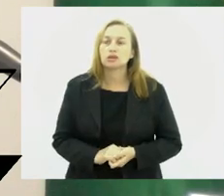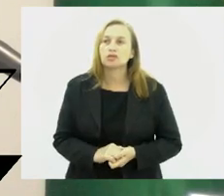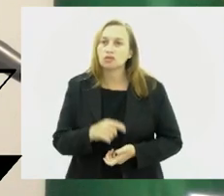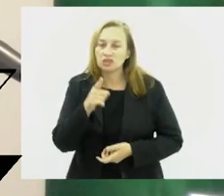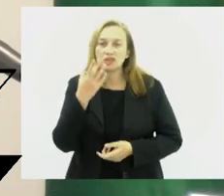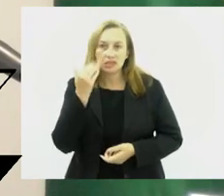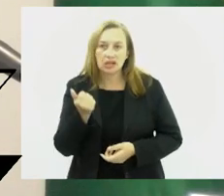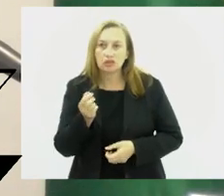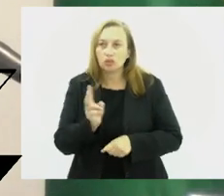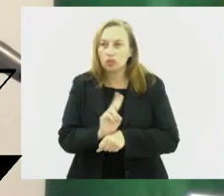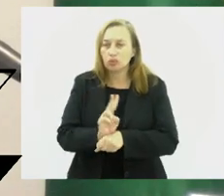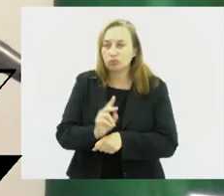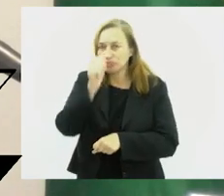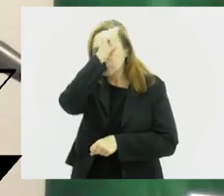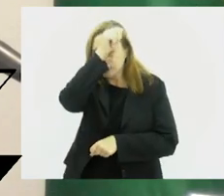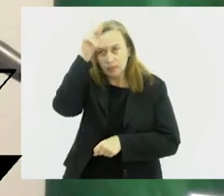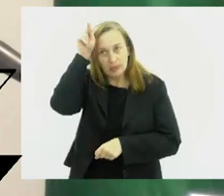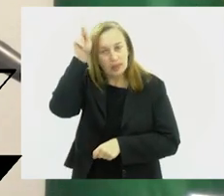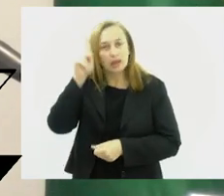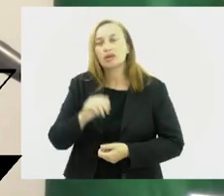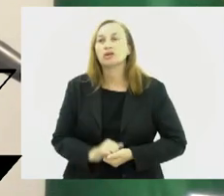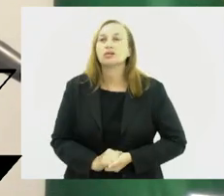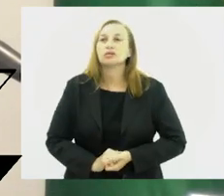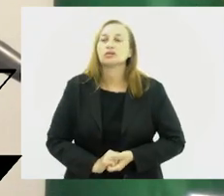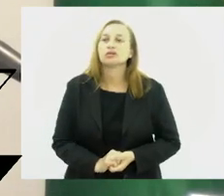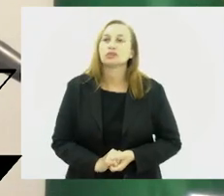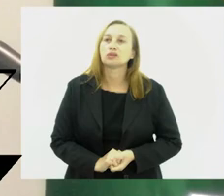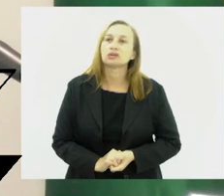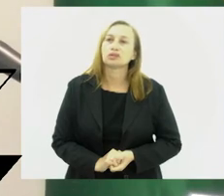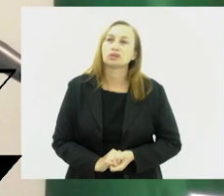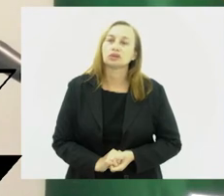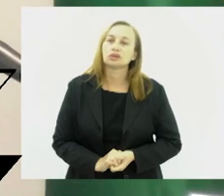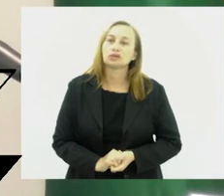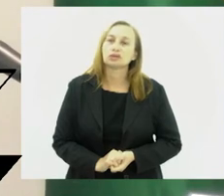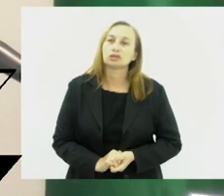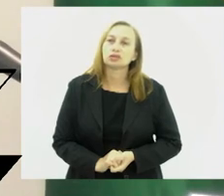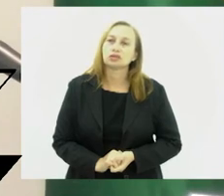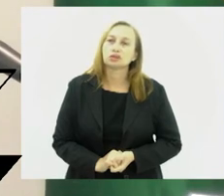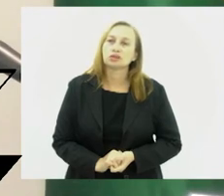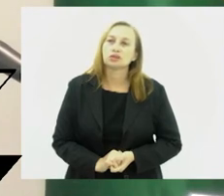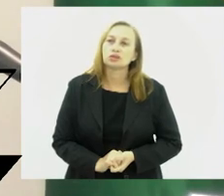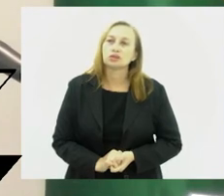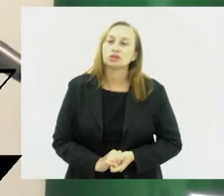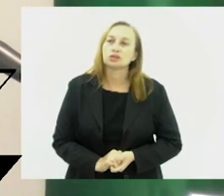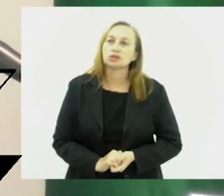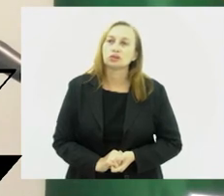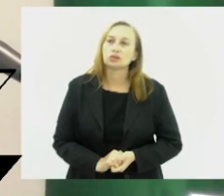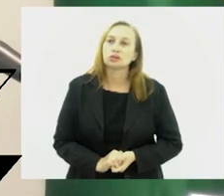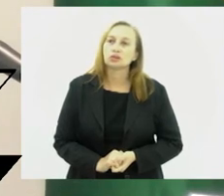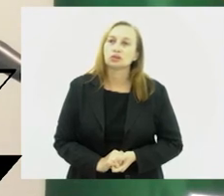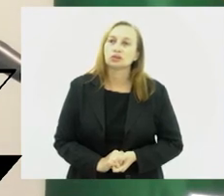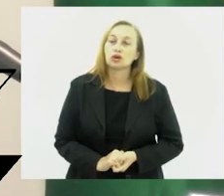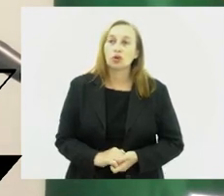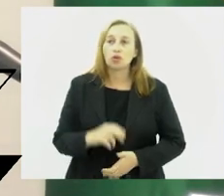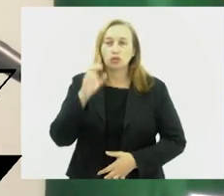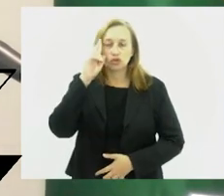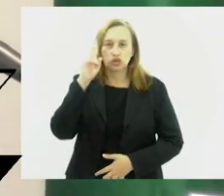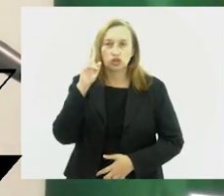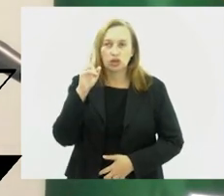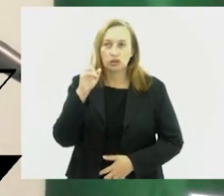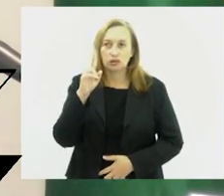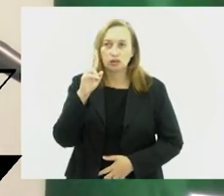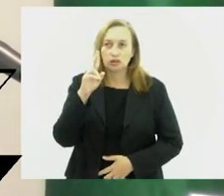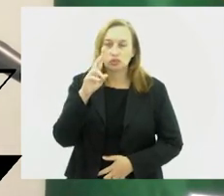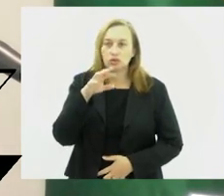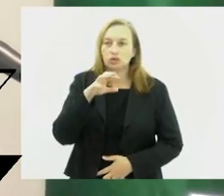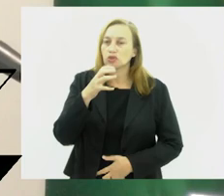guarda municipal está lá na praça, está lá o tutor com o seu cão, com focinheira. Ele faz o